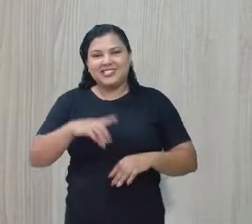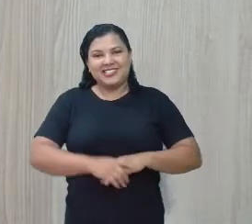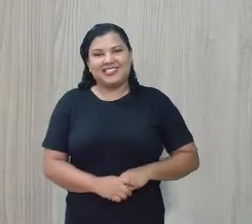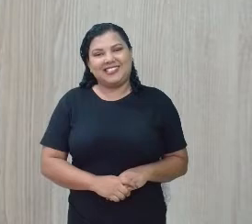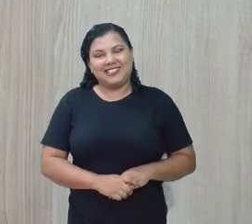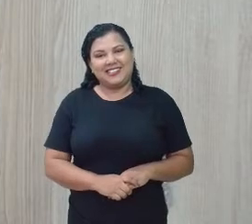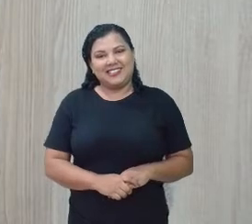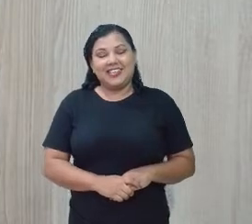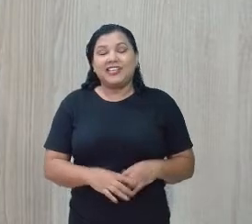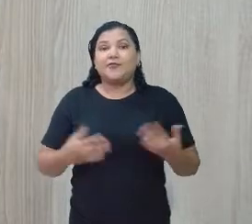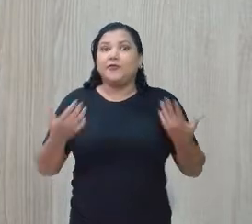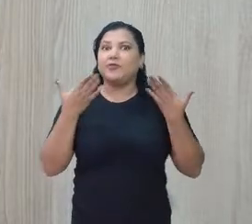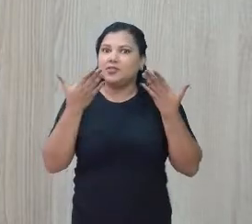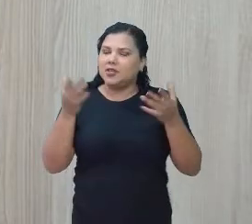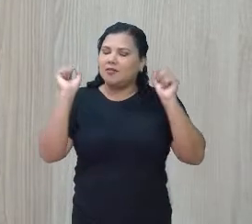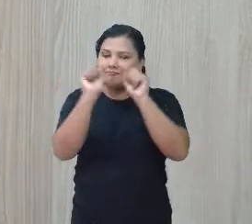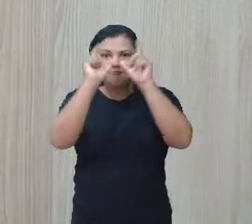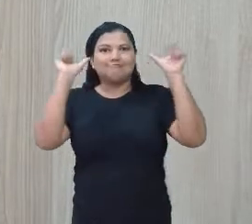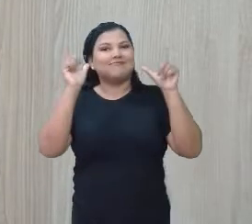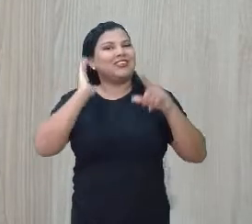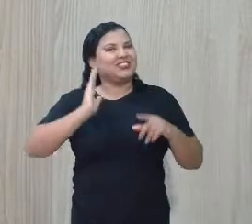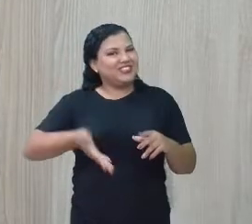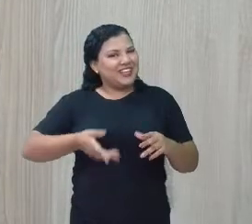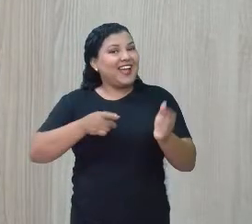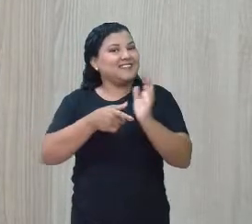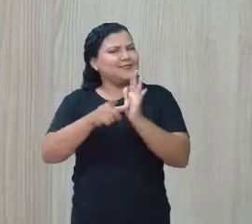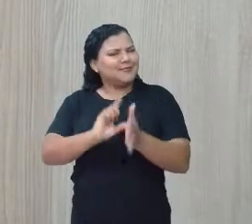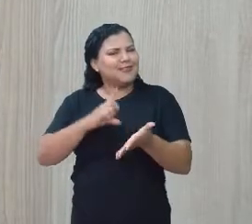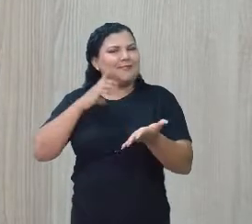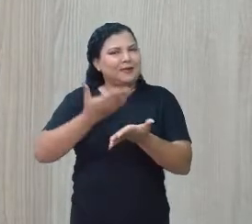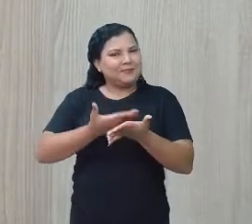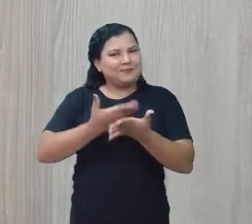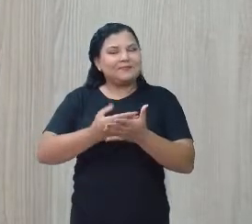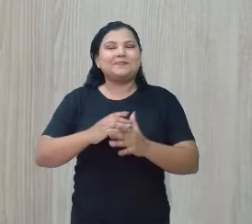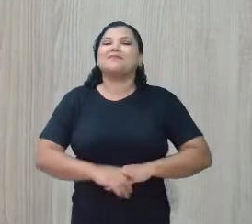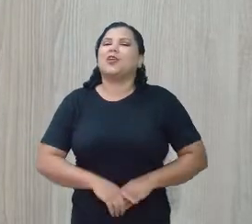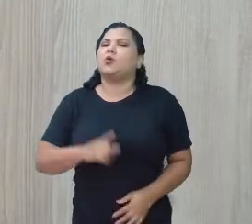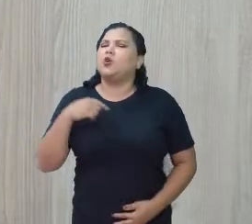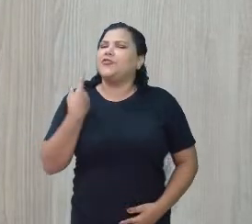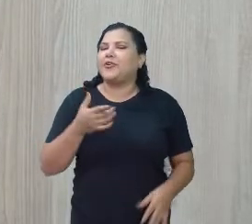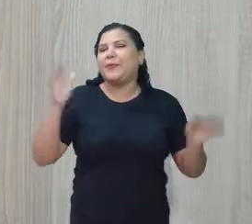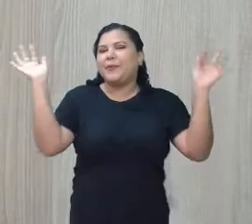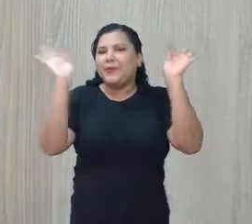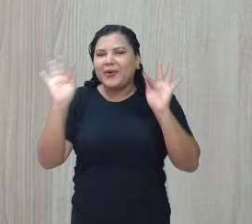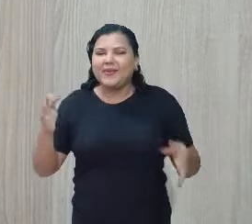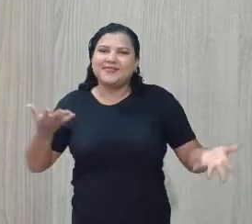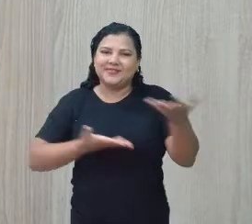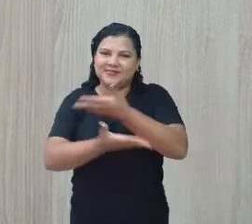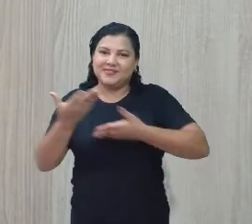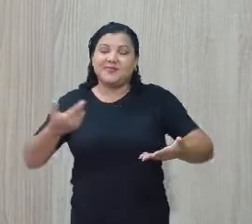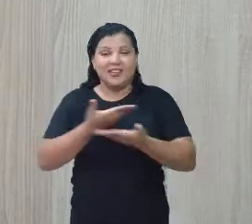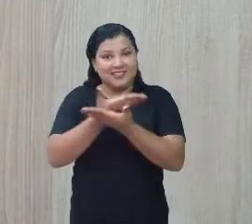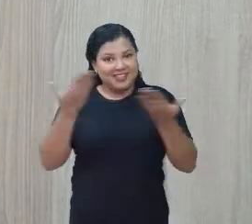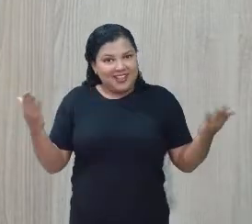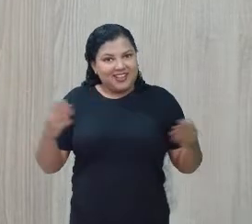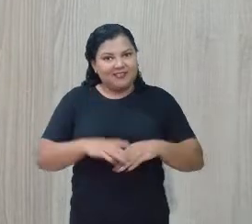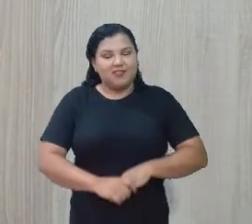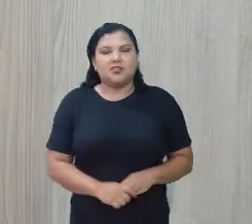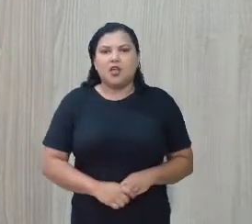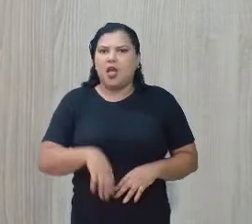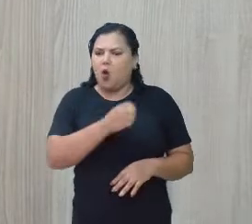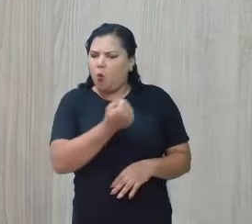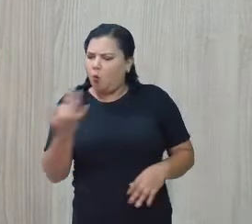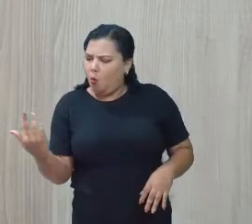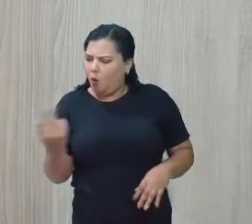você que está acordado a essa hora para estudar. A gente fica muito feliz com a presença de vocês aqui, a quantidade